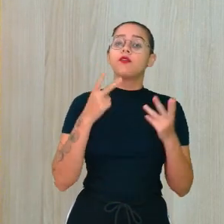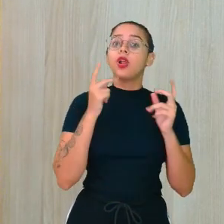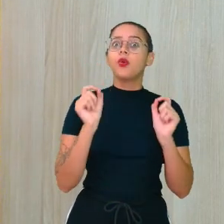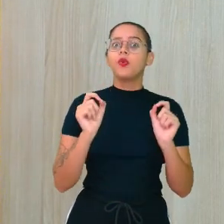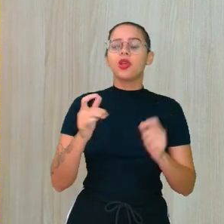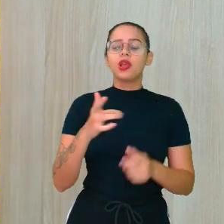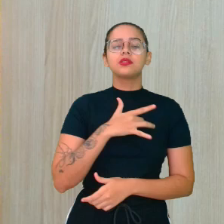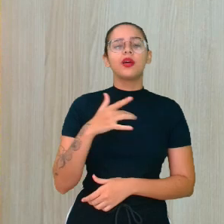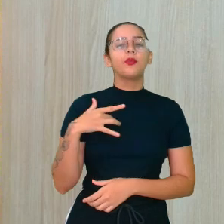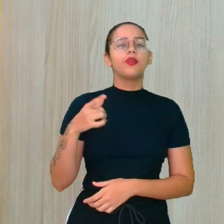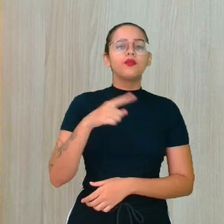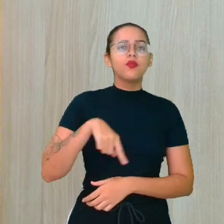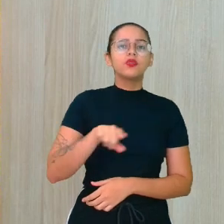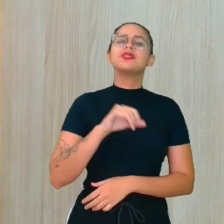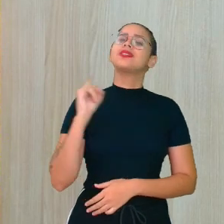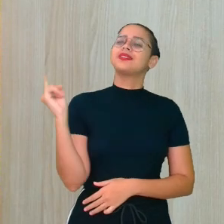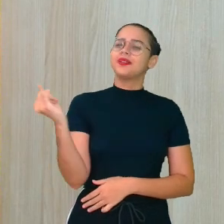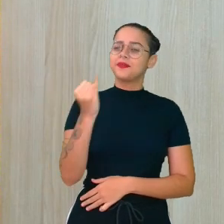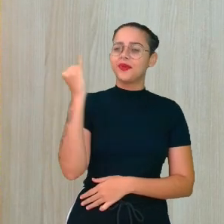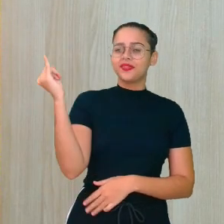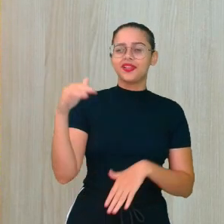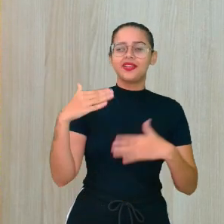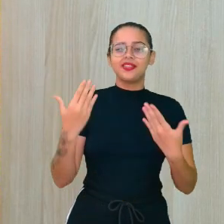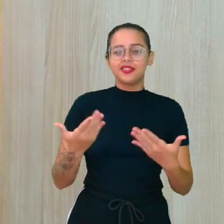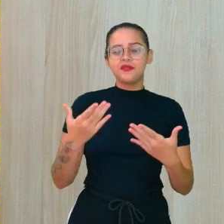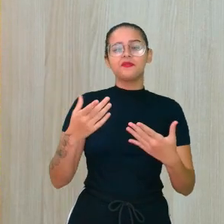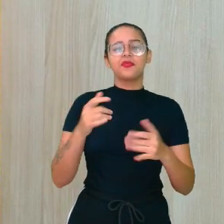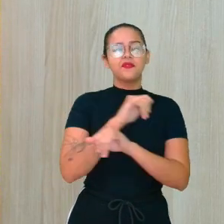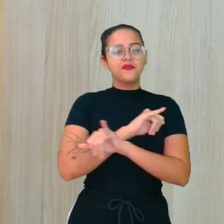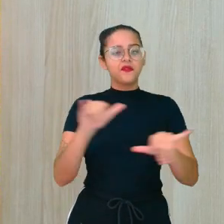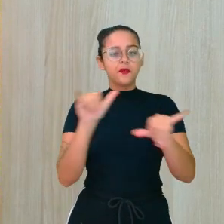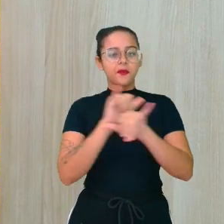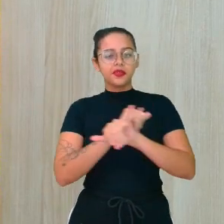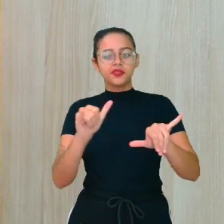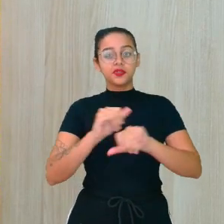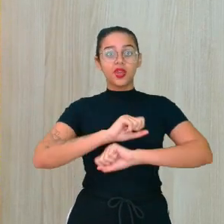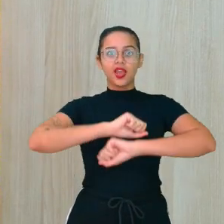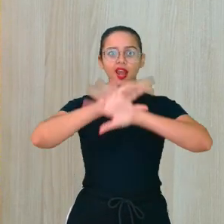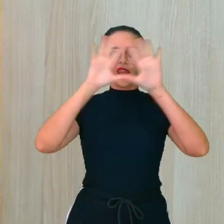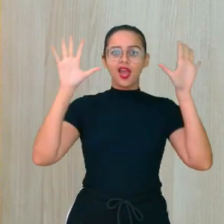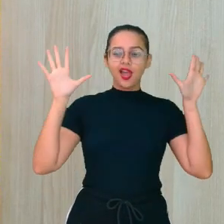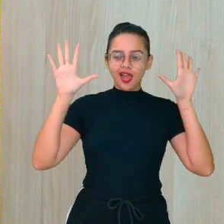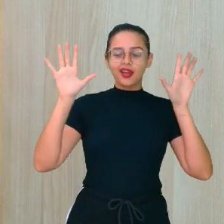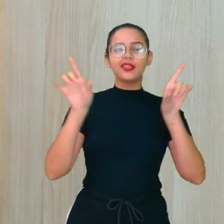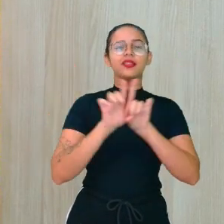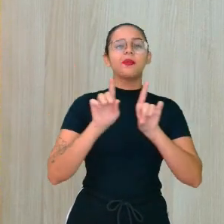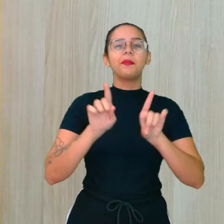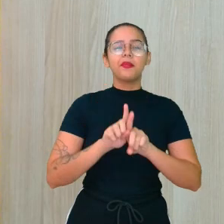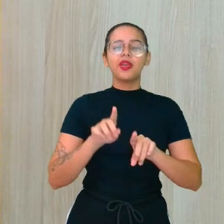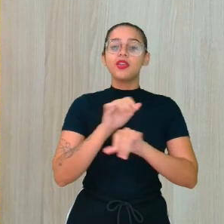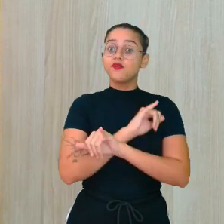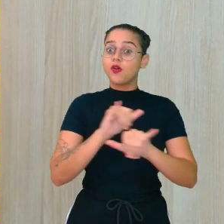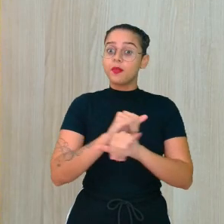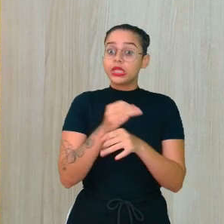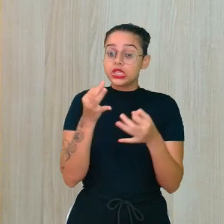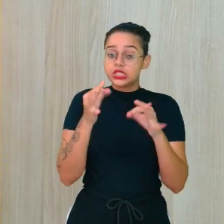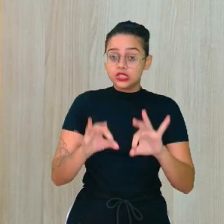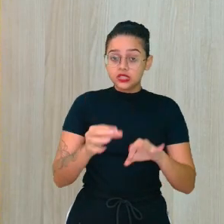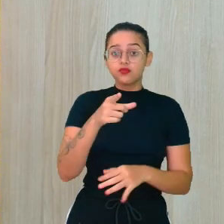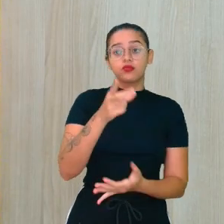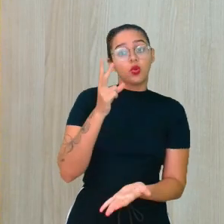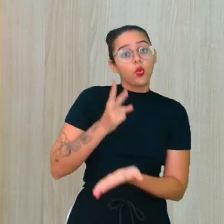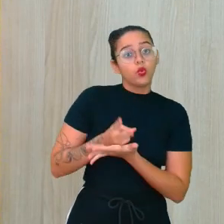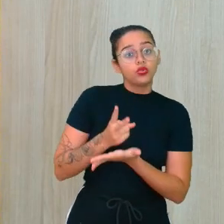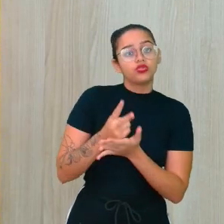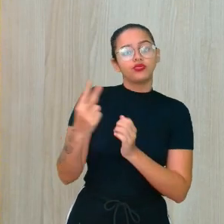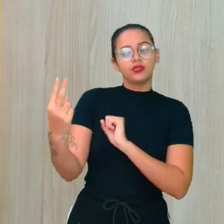ela é importante. E aí a gente vai trazer informações claras, informações corretas para que você continue